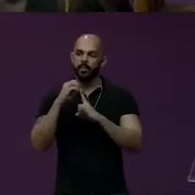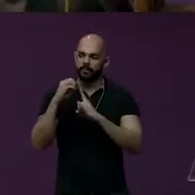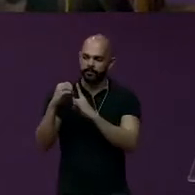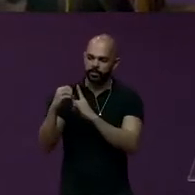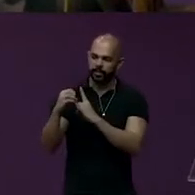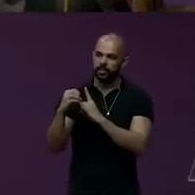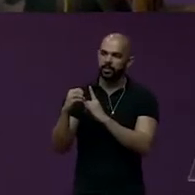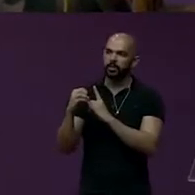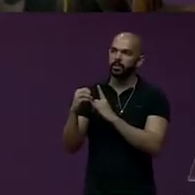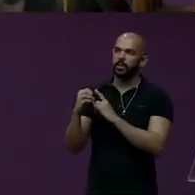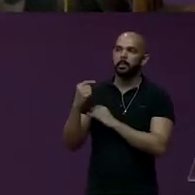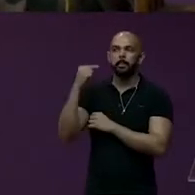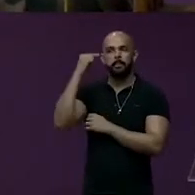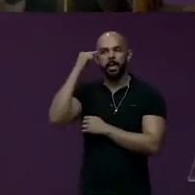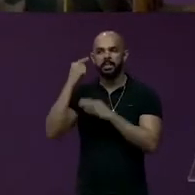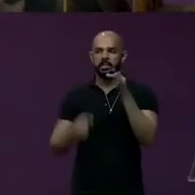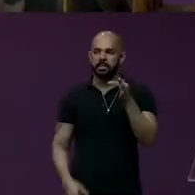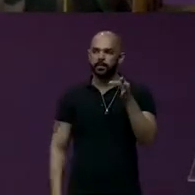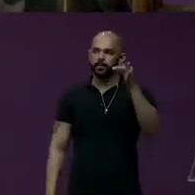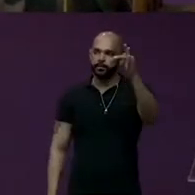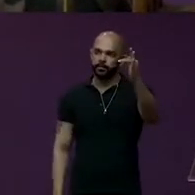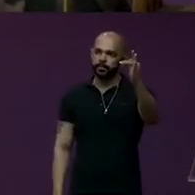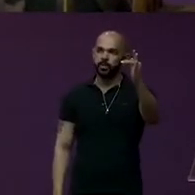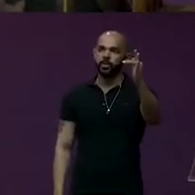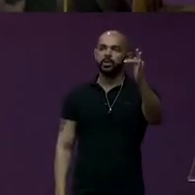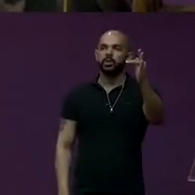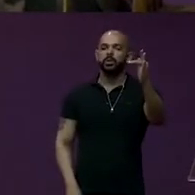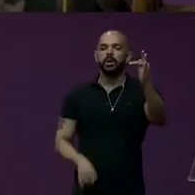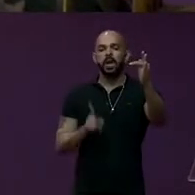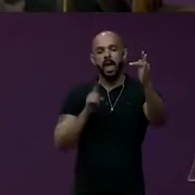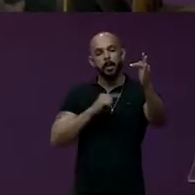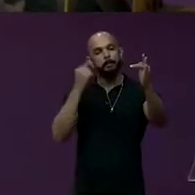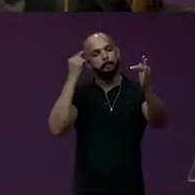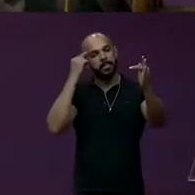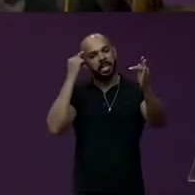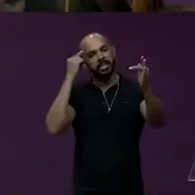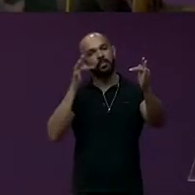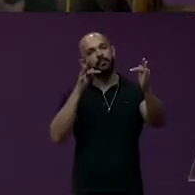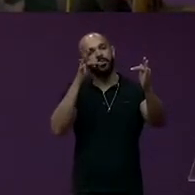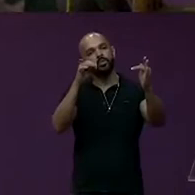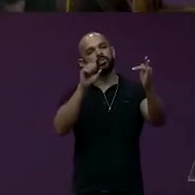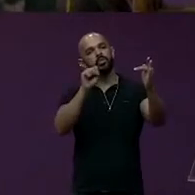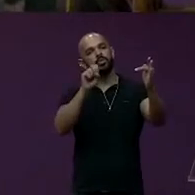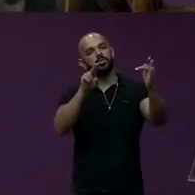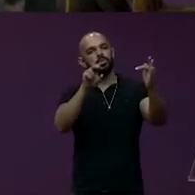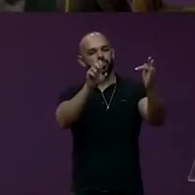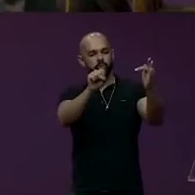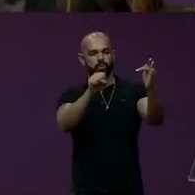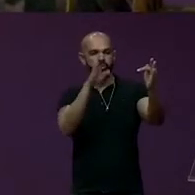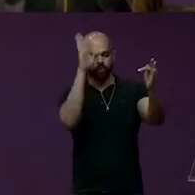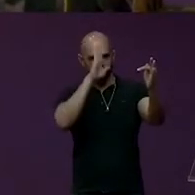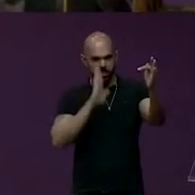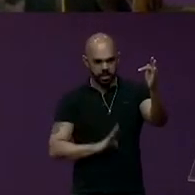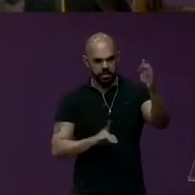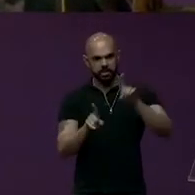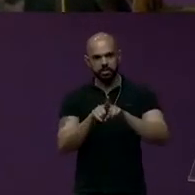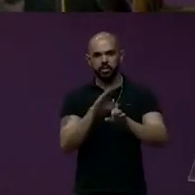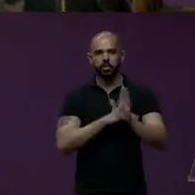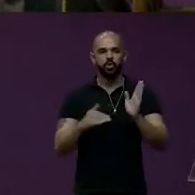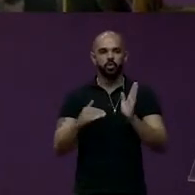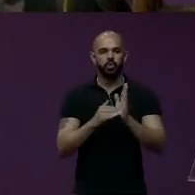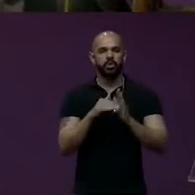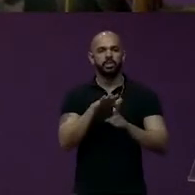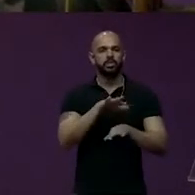Fiocruz, pensar o seu futuro é pensar o futuro do Sistema Único de Saúde no Brasil em todas as